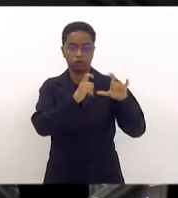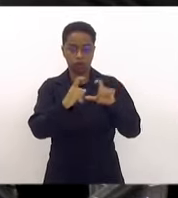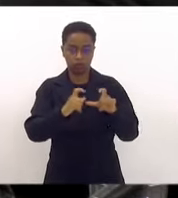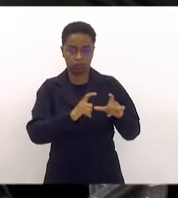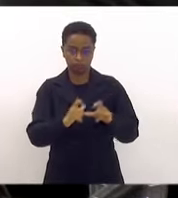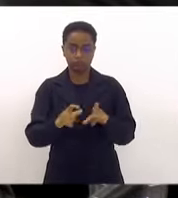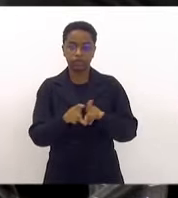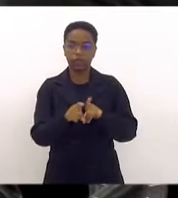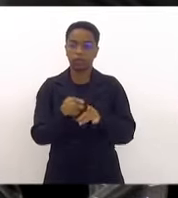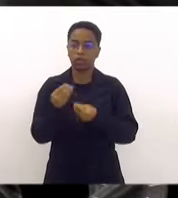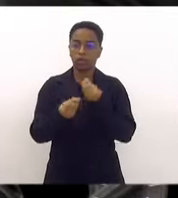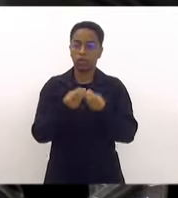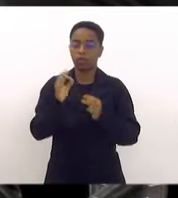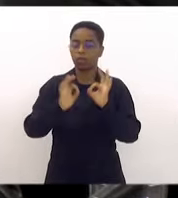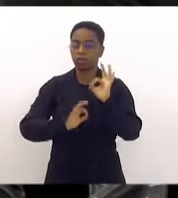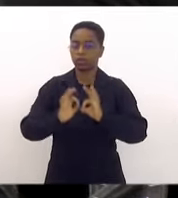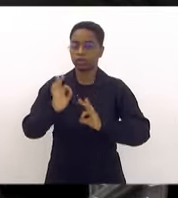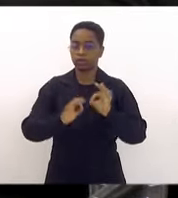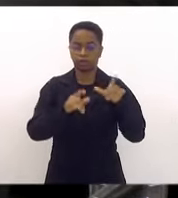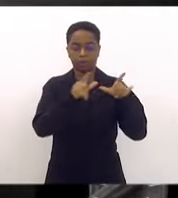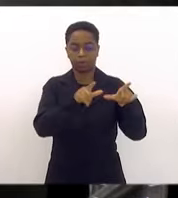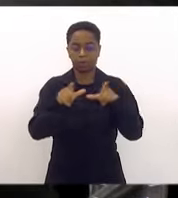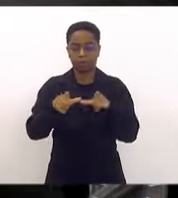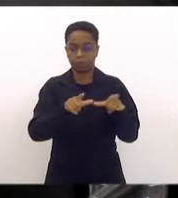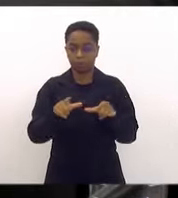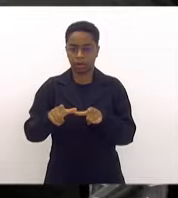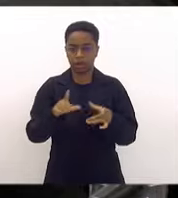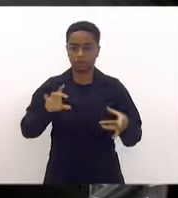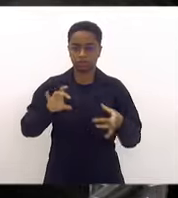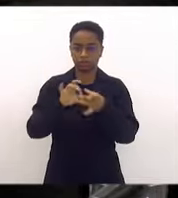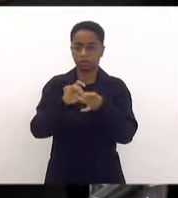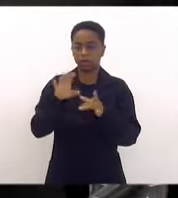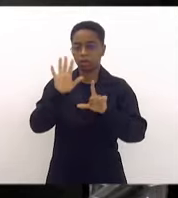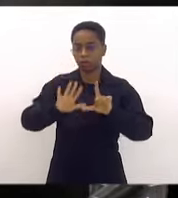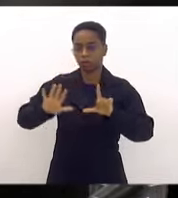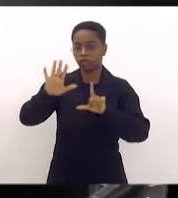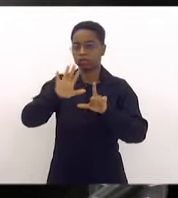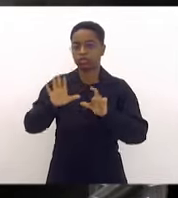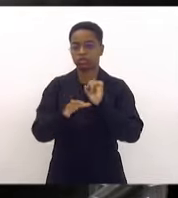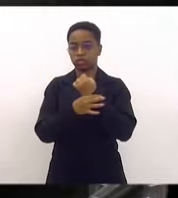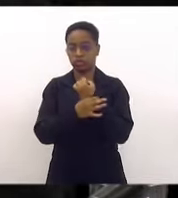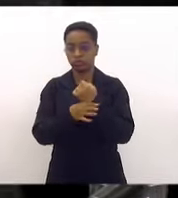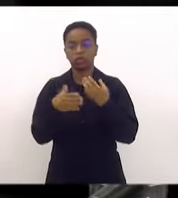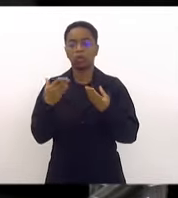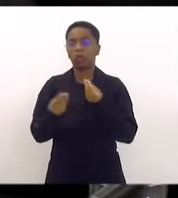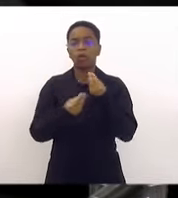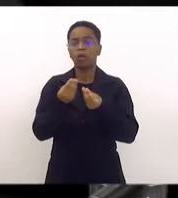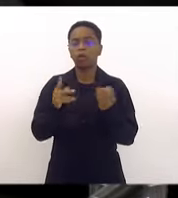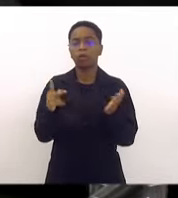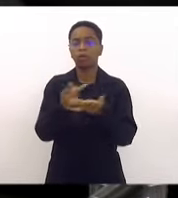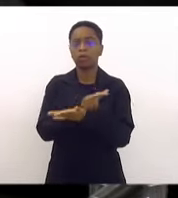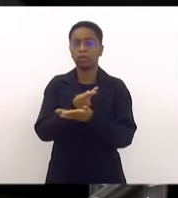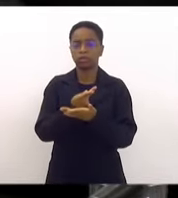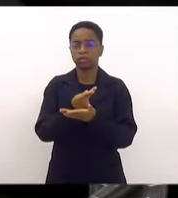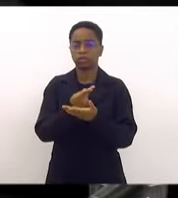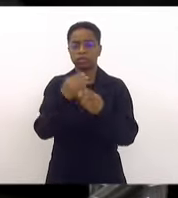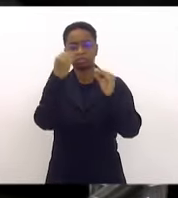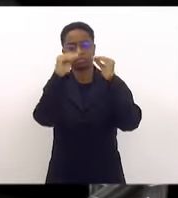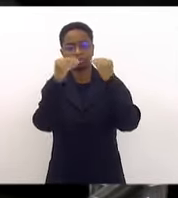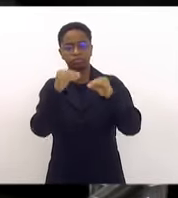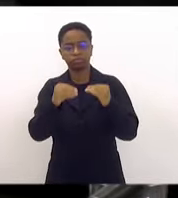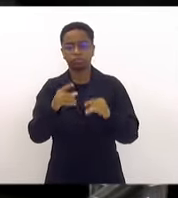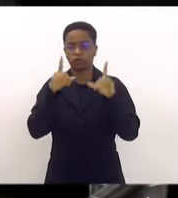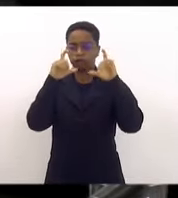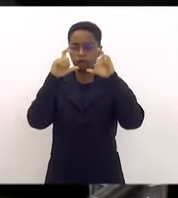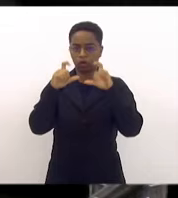constituição desse mosaico baseado no portal de segurança objetivamente como é que se dá a inclusão de uma determinada